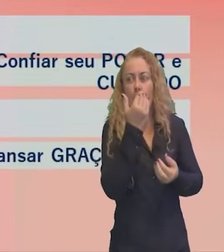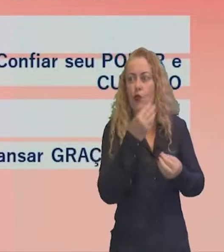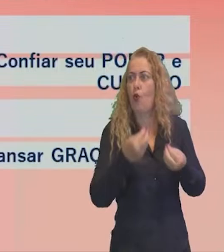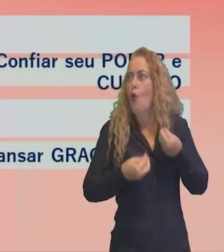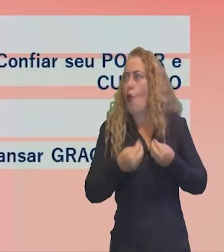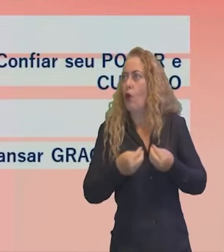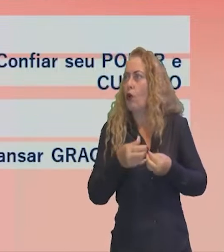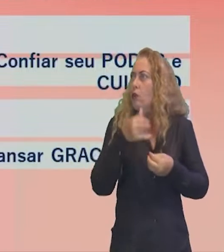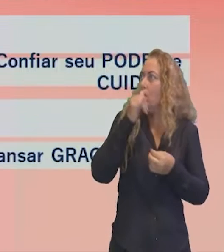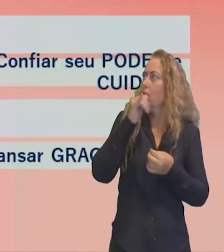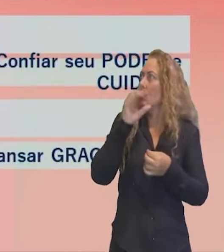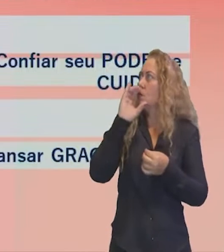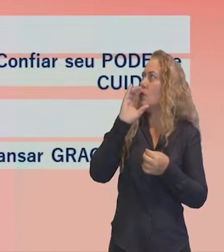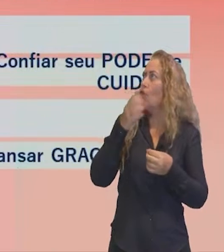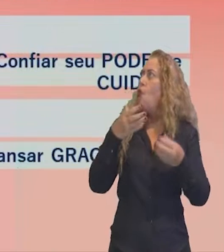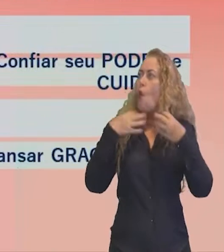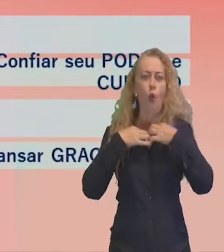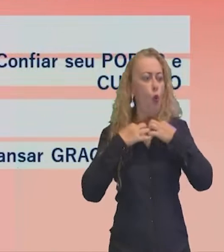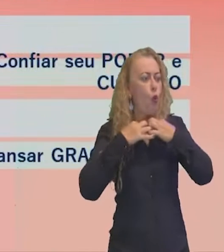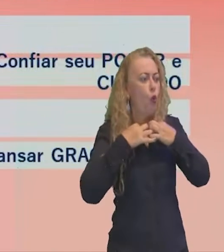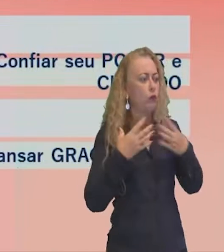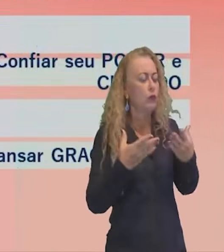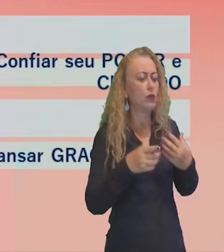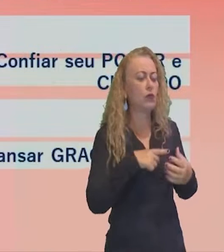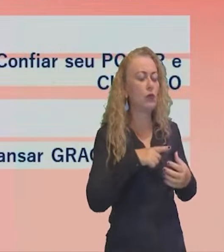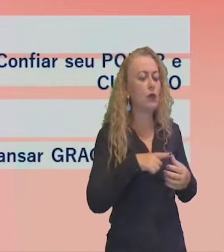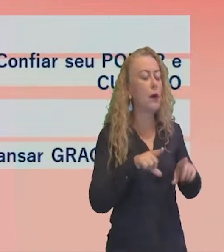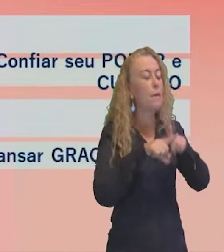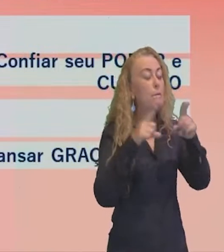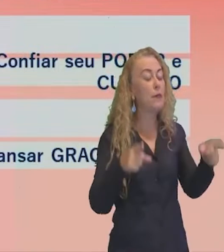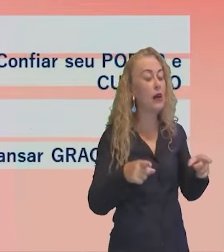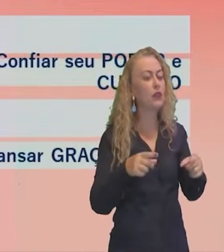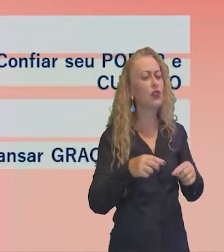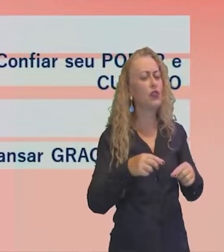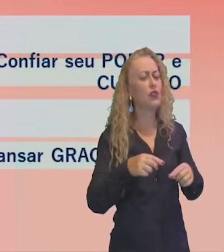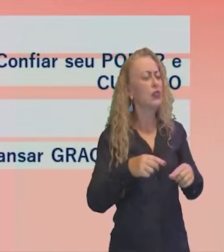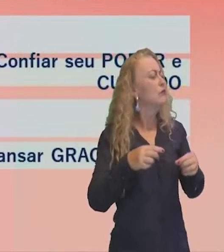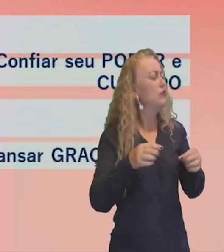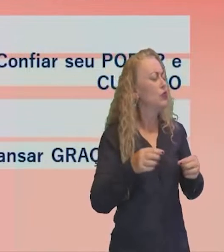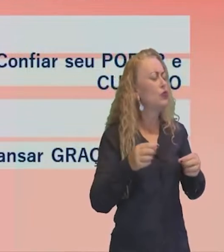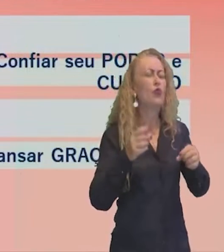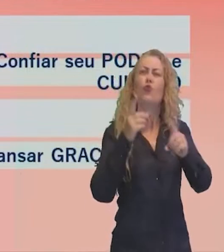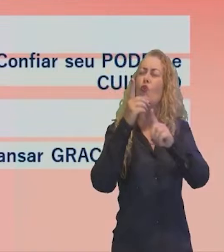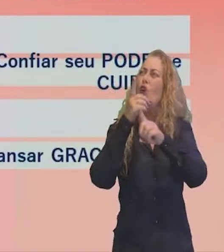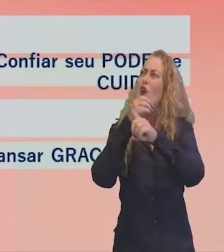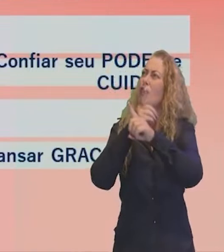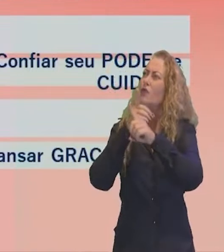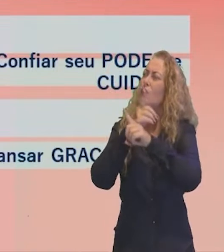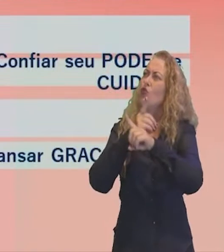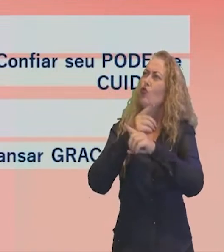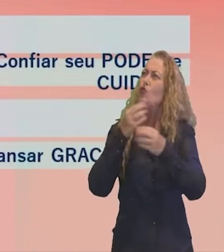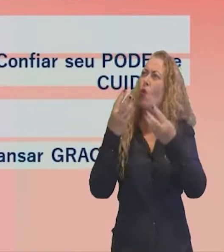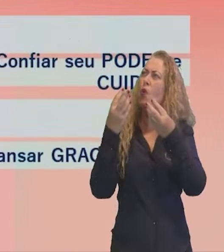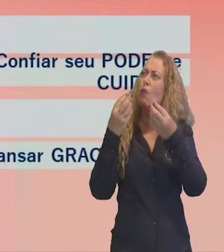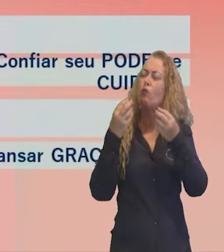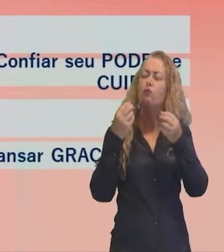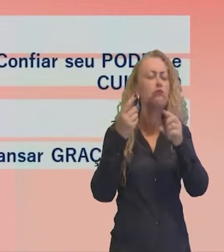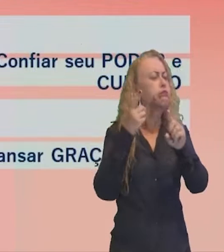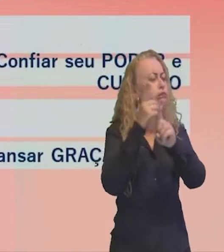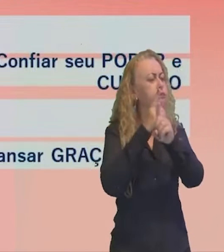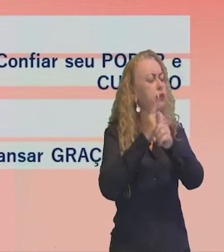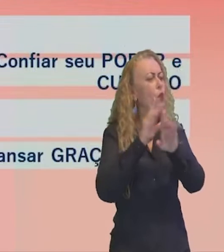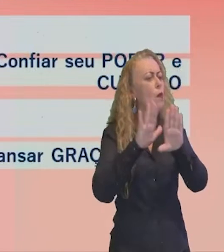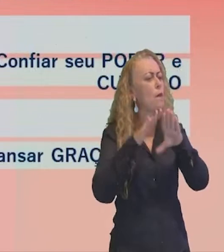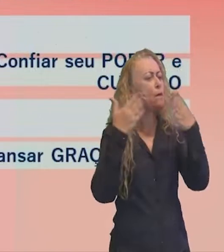beberemos, com que nos vestiremos? Pois os gentios é que procuram todas essas coisas, e de fato, o